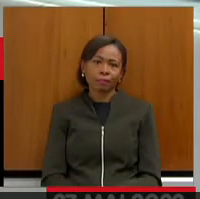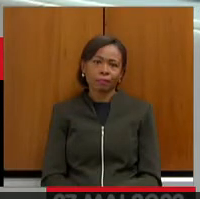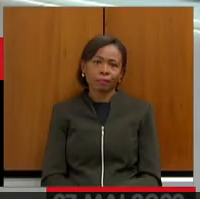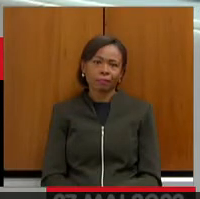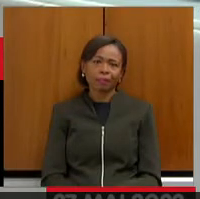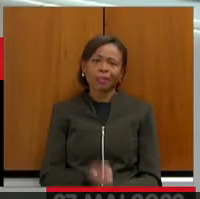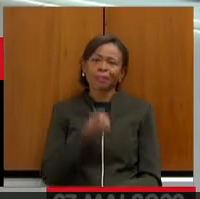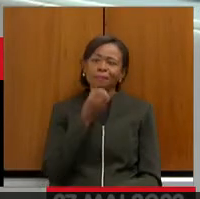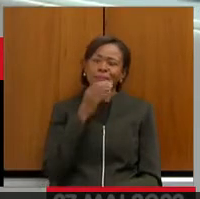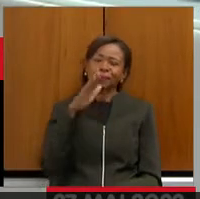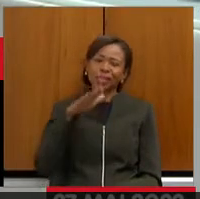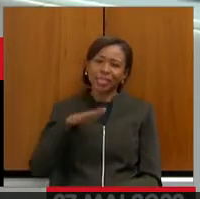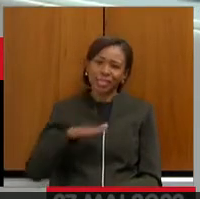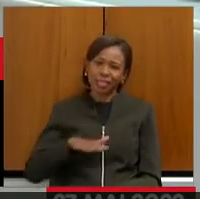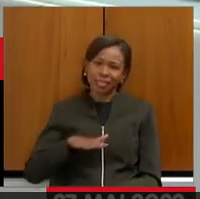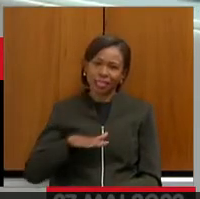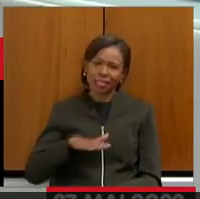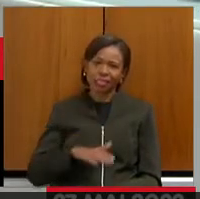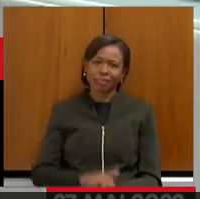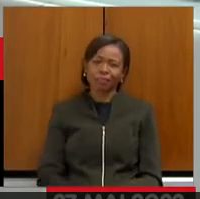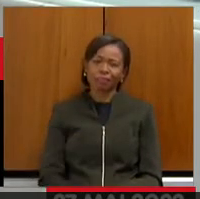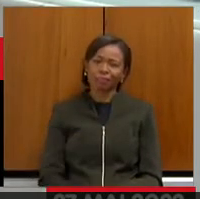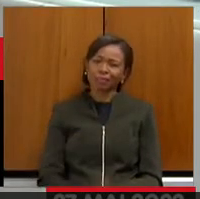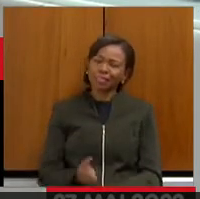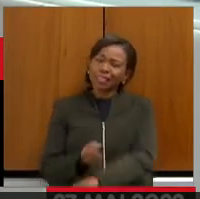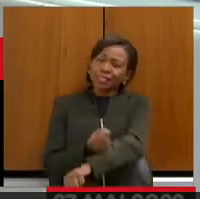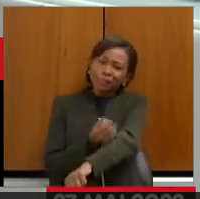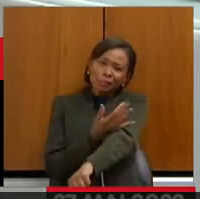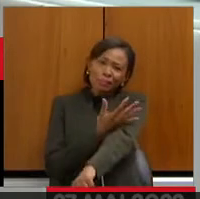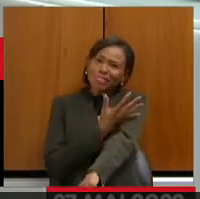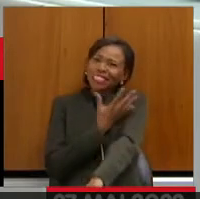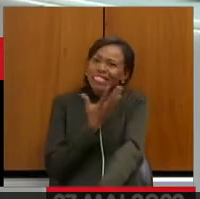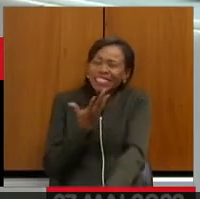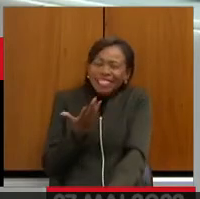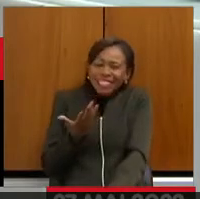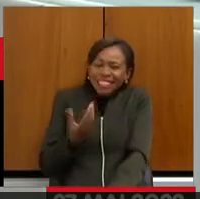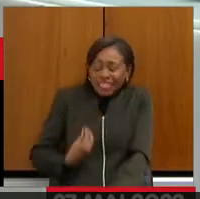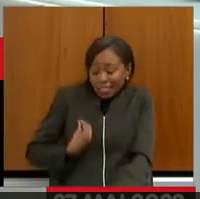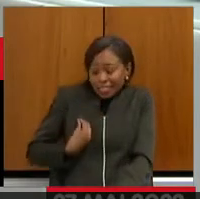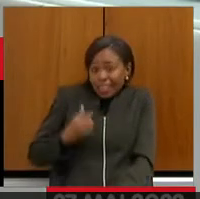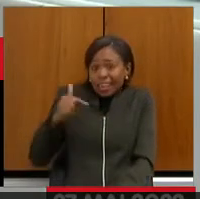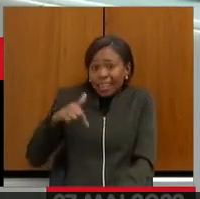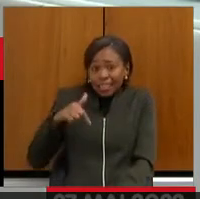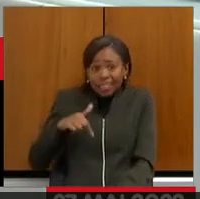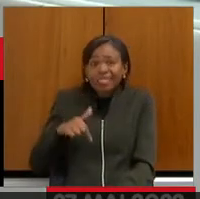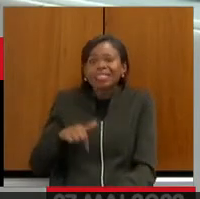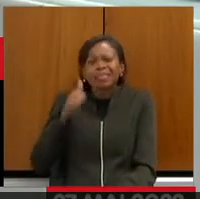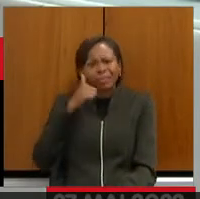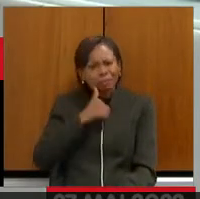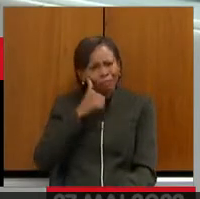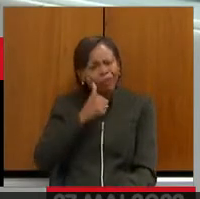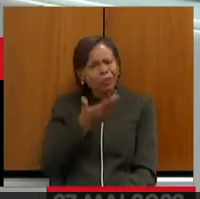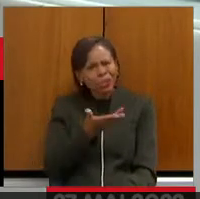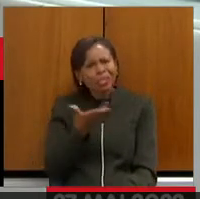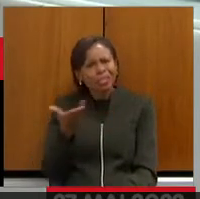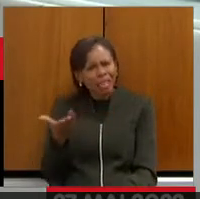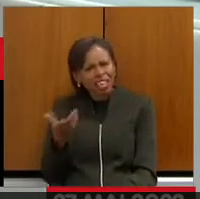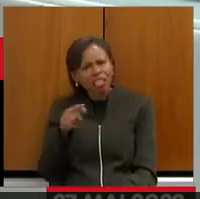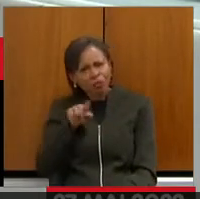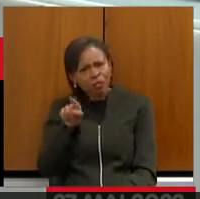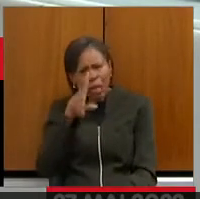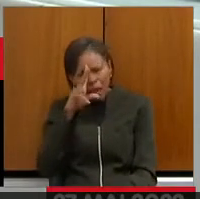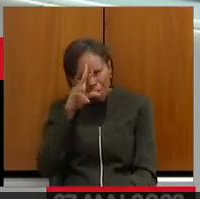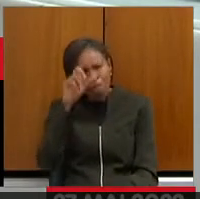Oi boa tarde que a emoção está aqui gente mulheres né que força que